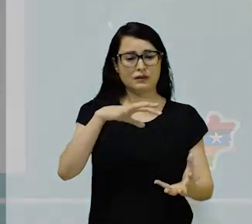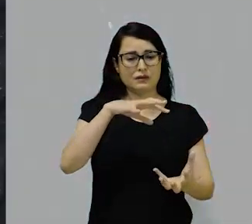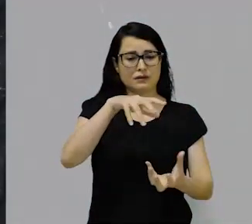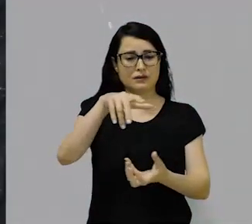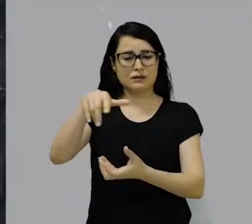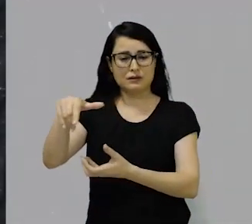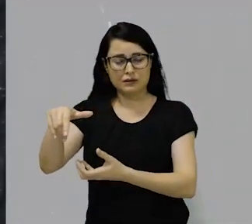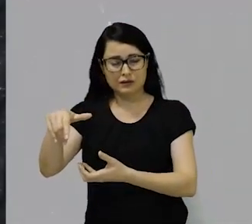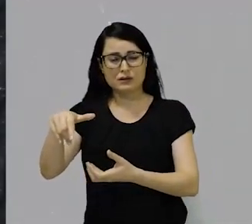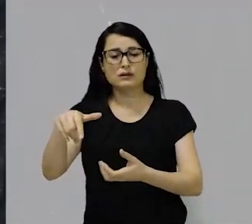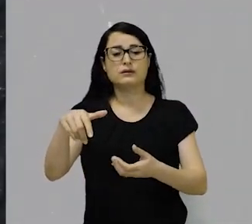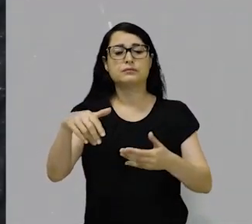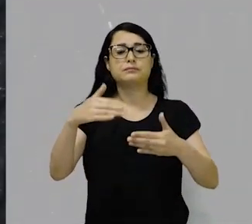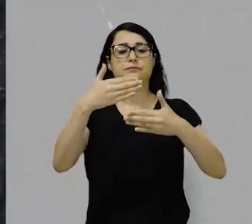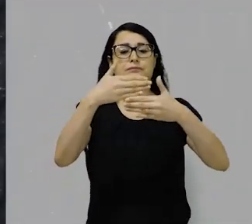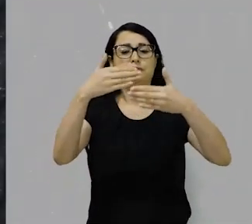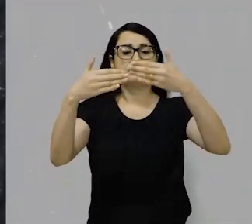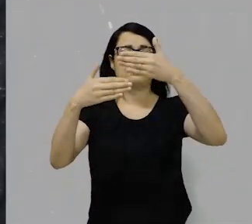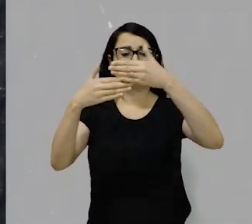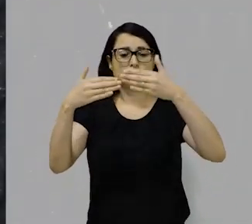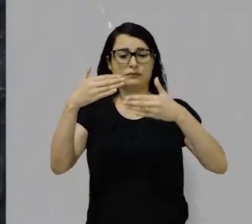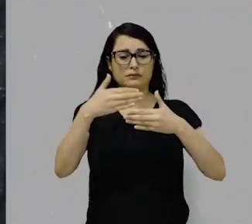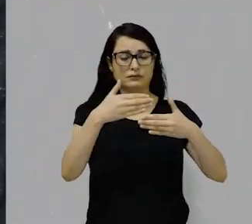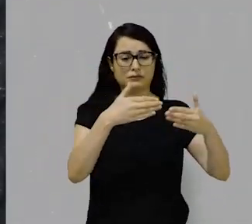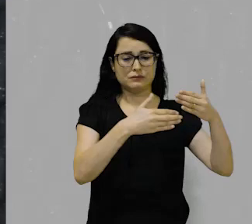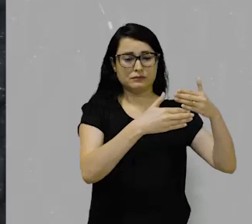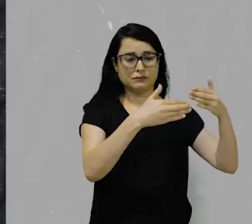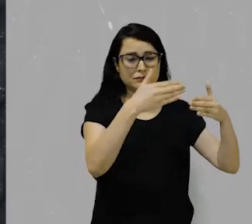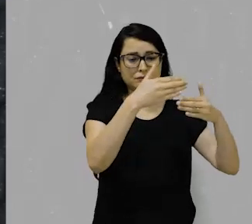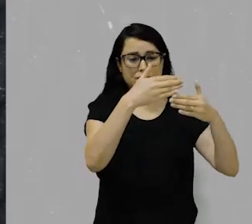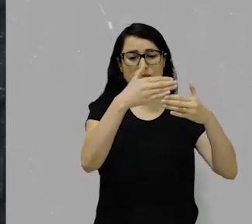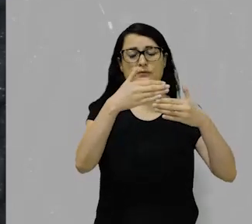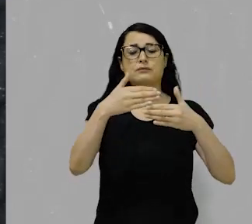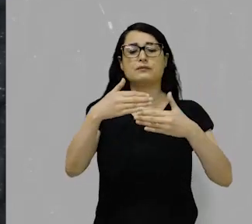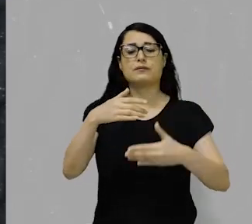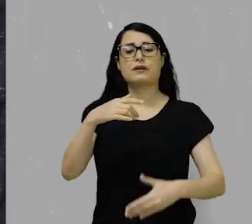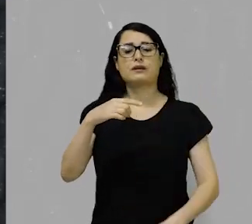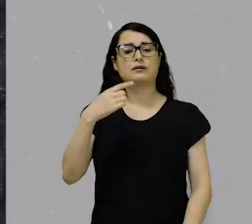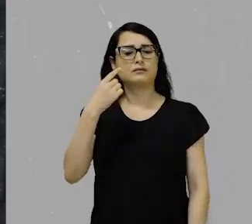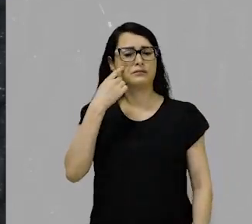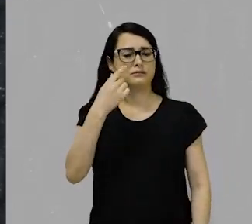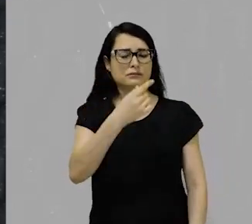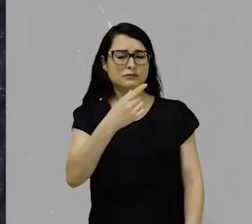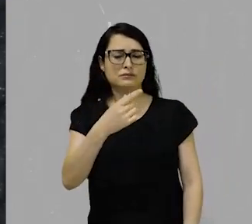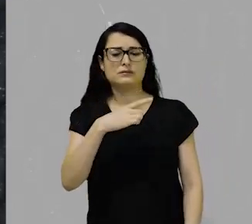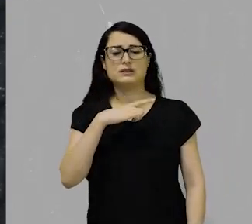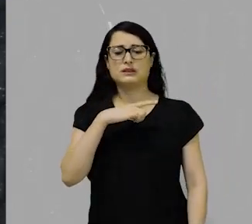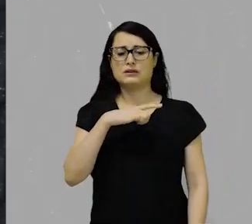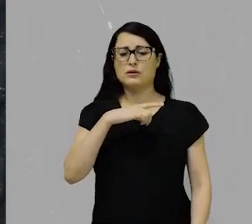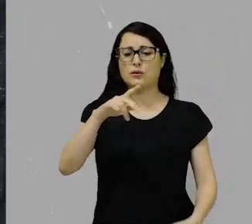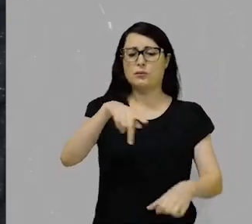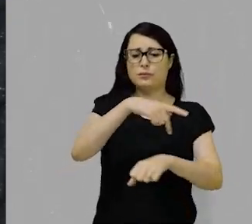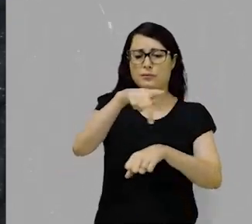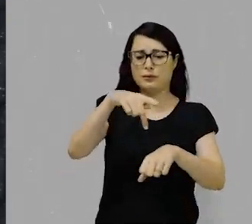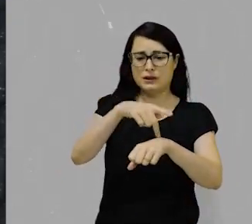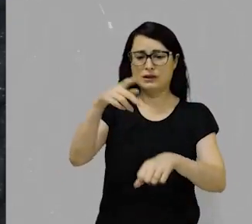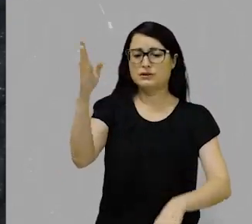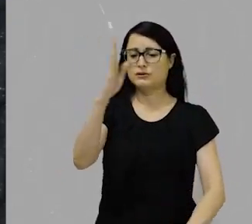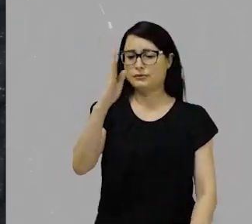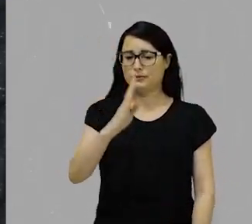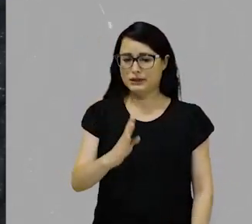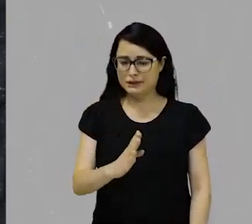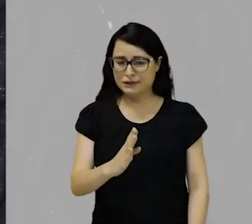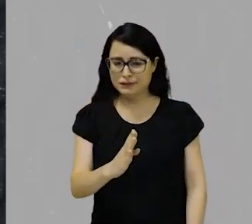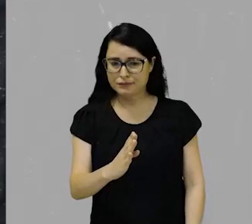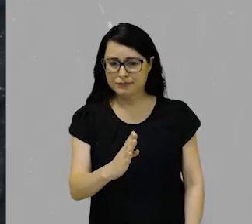placas tectônicas, tá? A gente vai perceber aqui, ó, os grandes blocos rochosos, e aí eu já cito no caso do nosso país, o Brasil, tá?